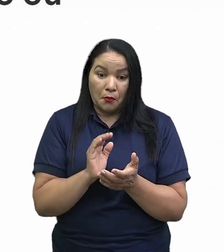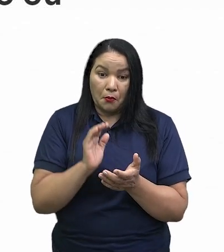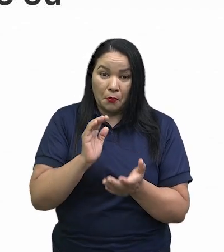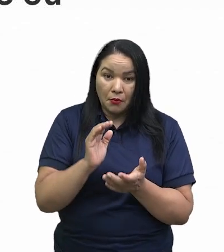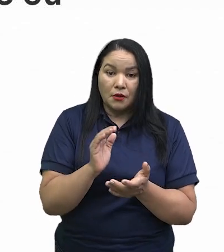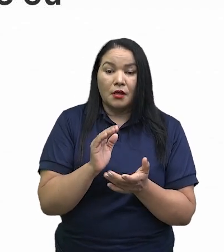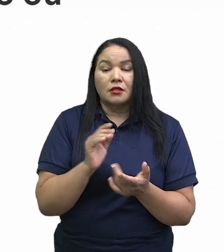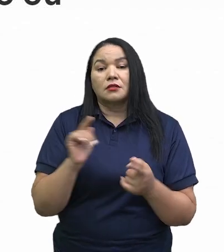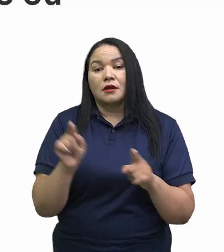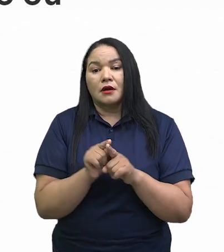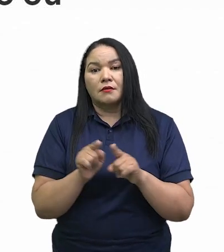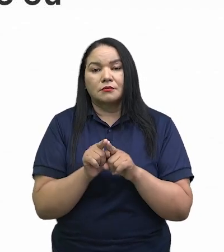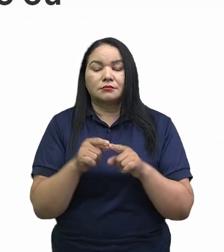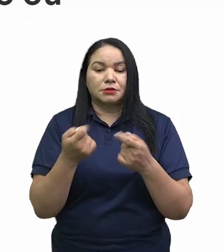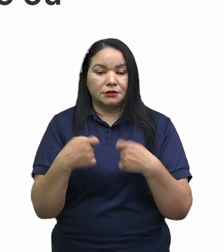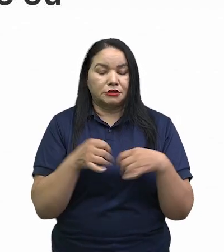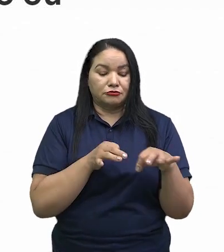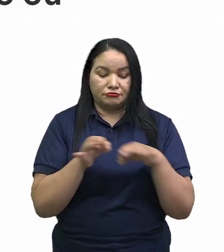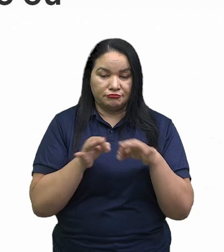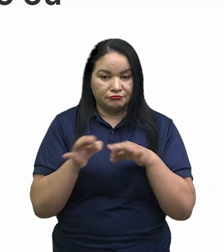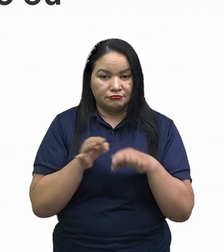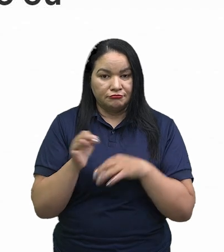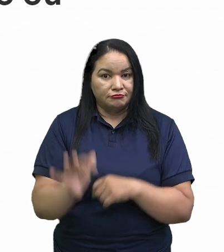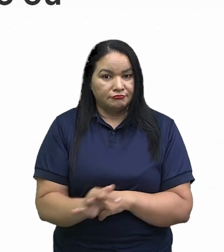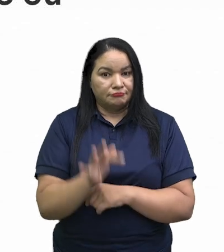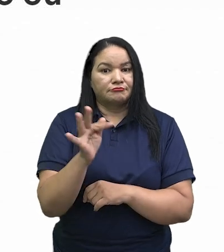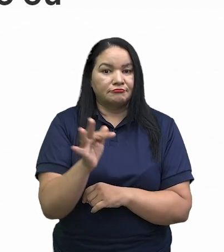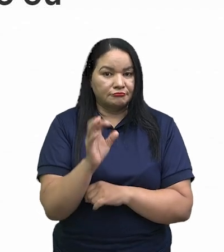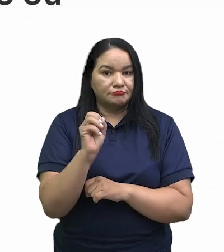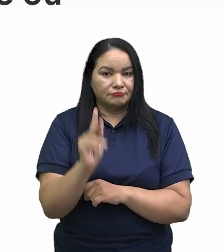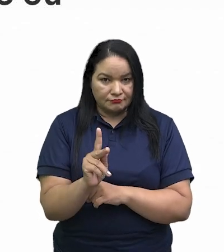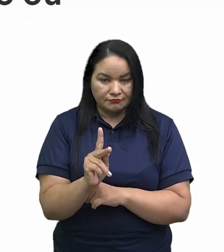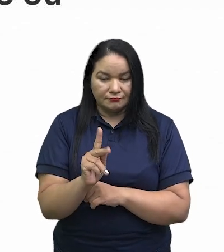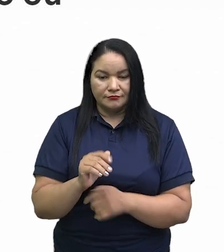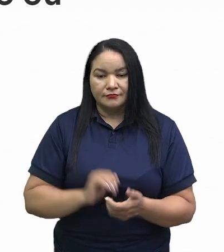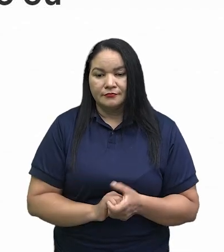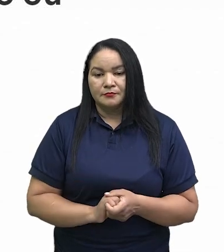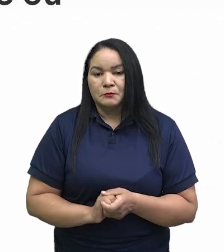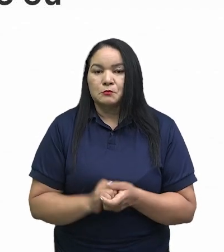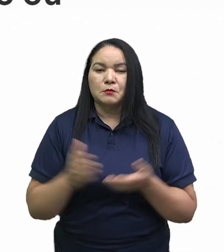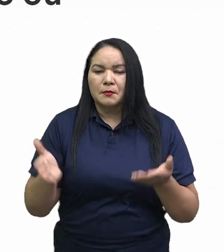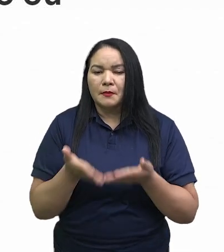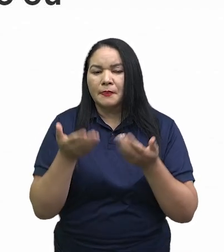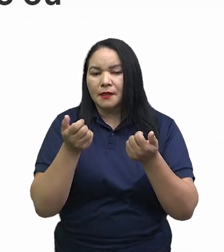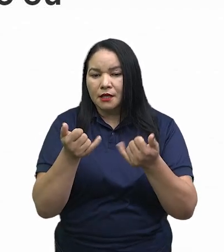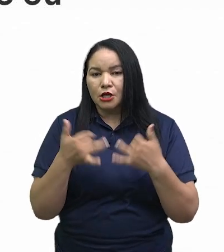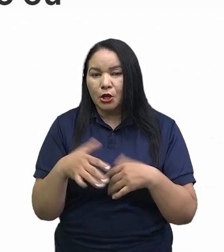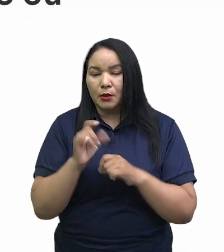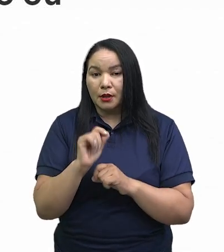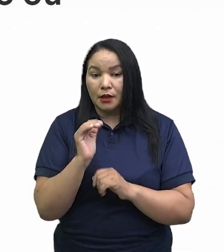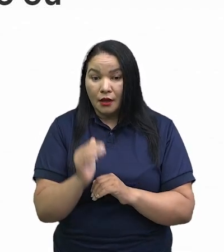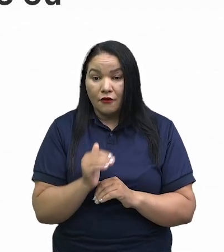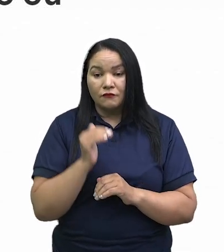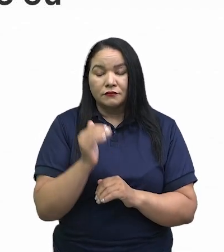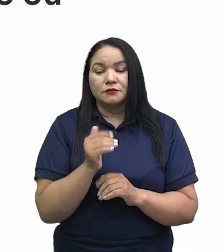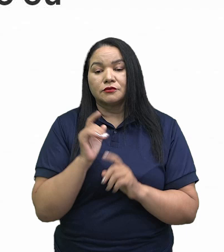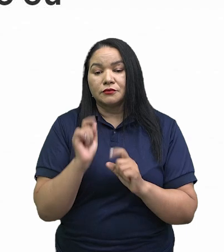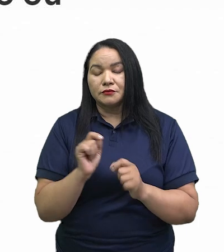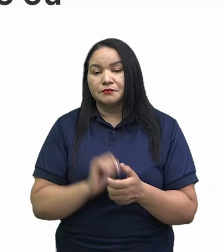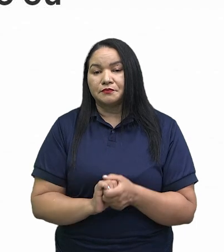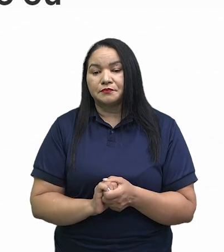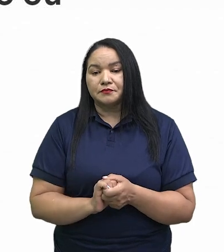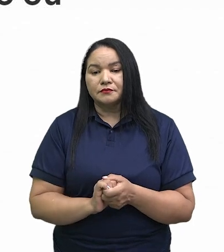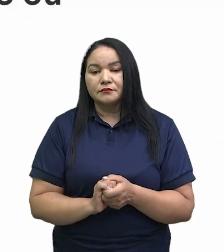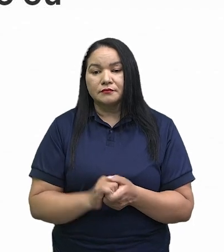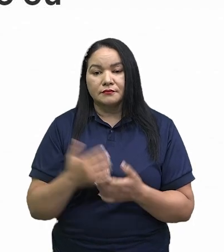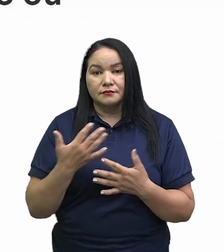que ali termos um planejamento para o nosso futuro financeiro, tudo bem? Mas vamos então aqui avançar a nossa aula e